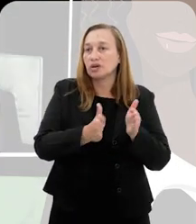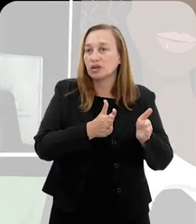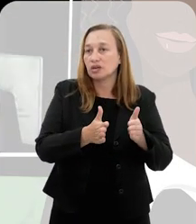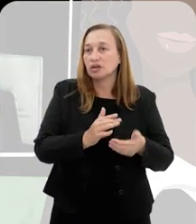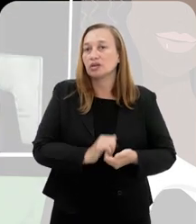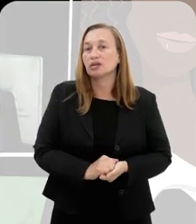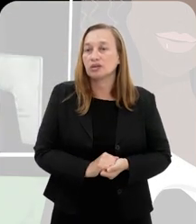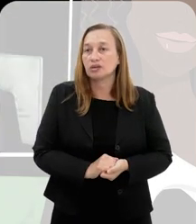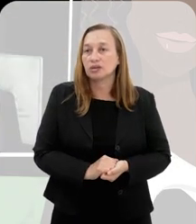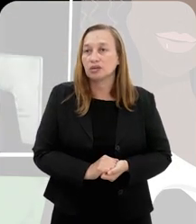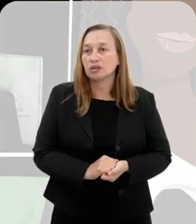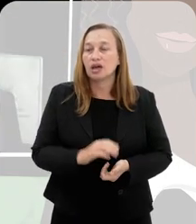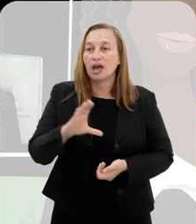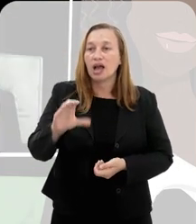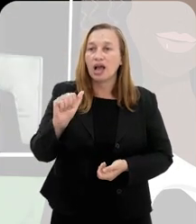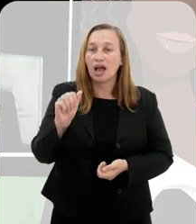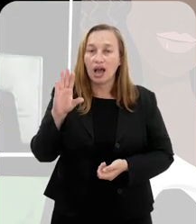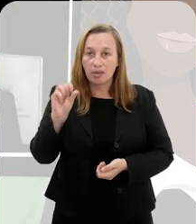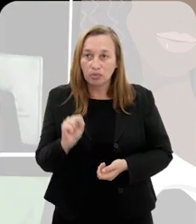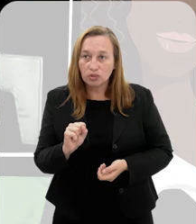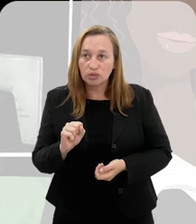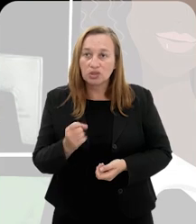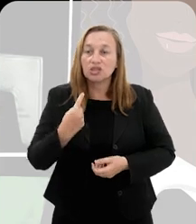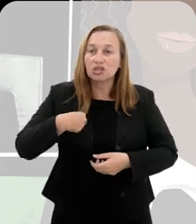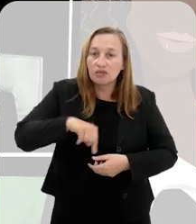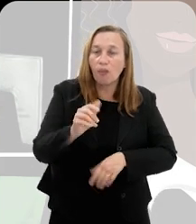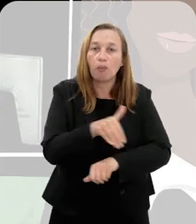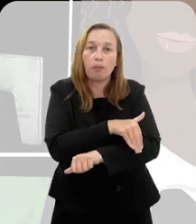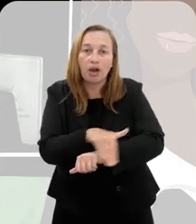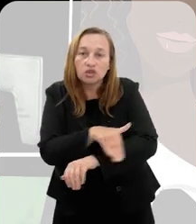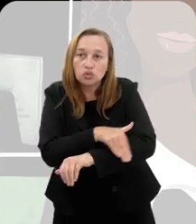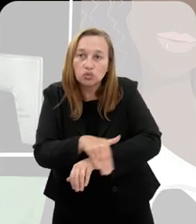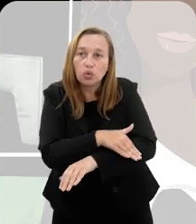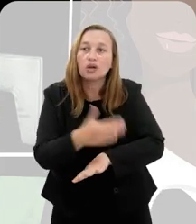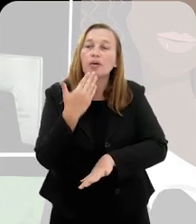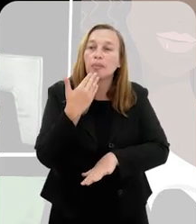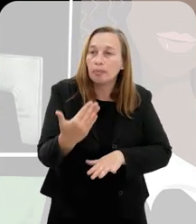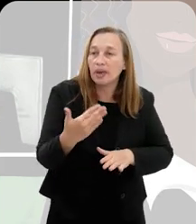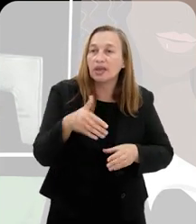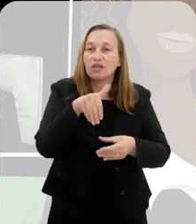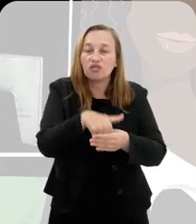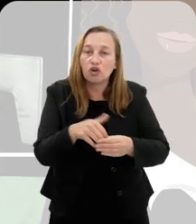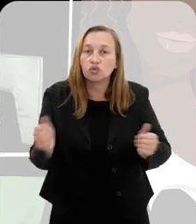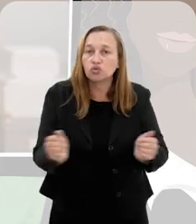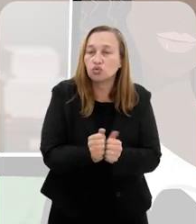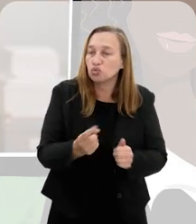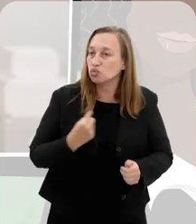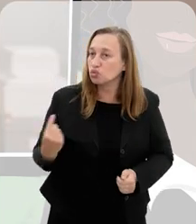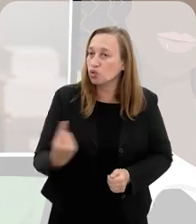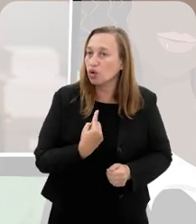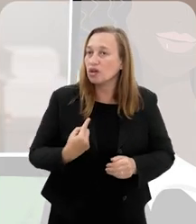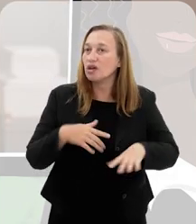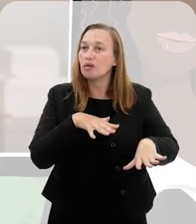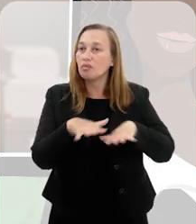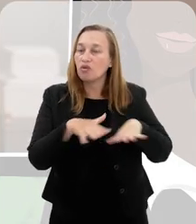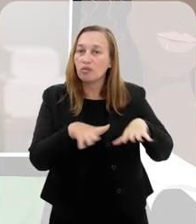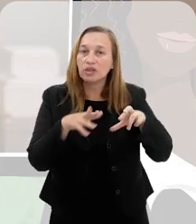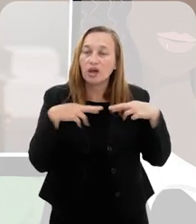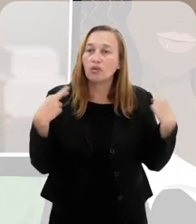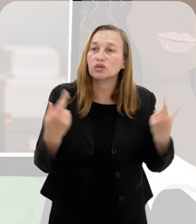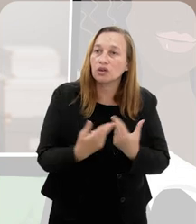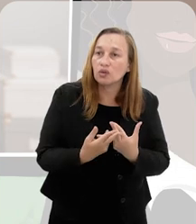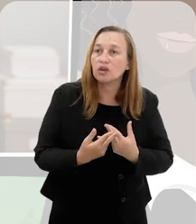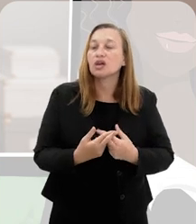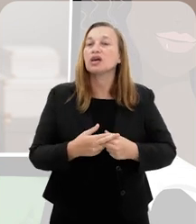momento eleitoral, que são nossas cabos eleitorais, é quem vão para as ruas, é quem pede o voto junto com a gente, é